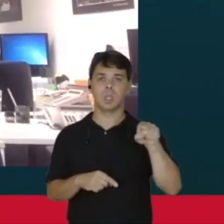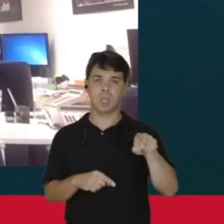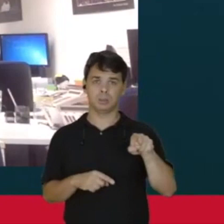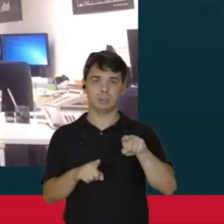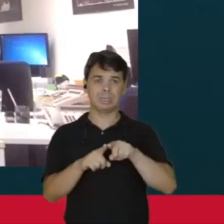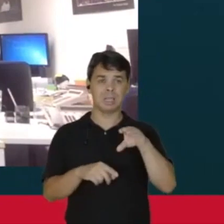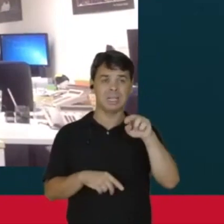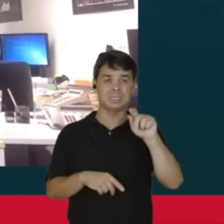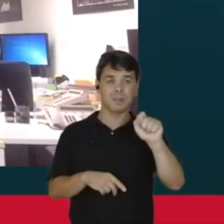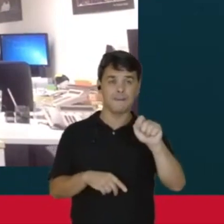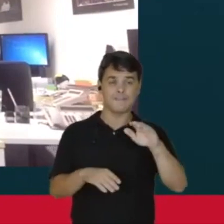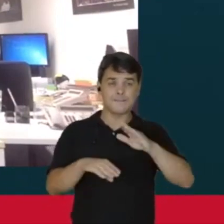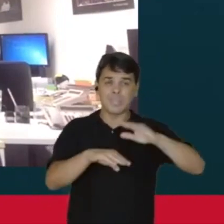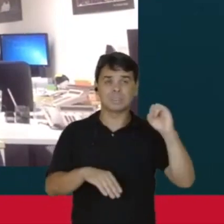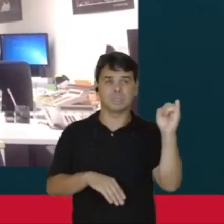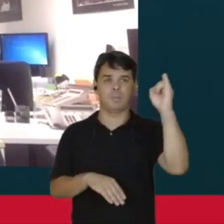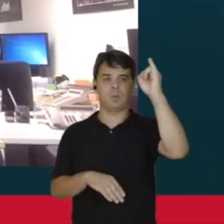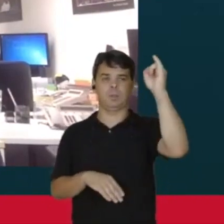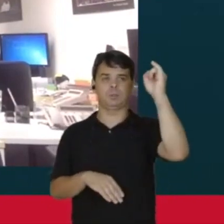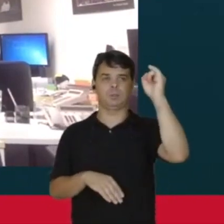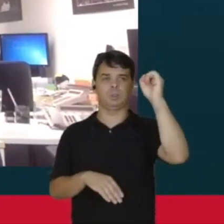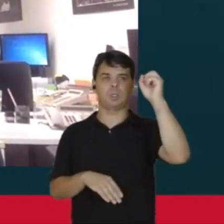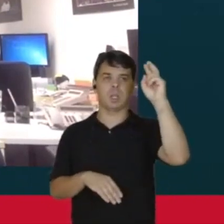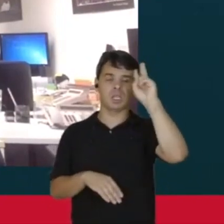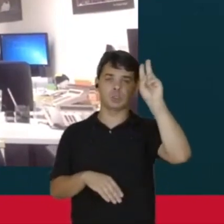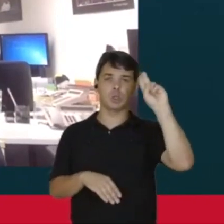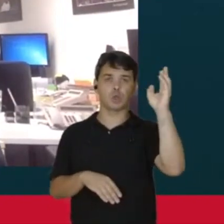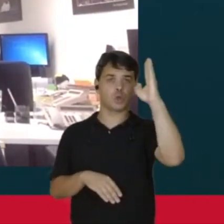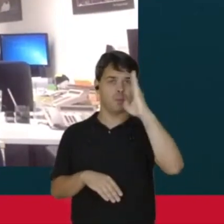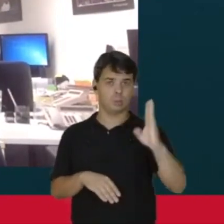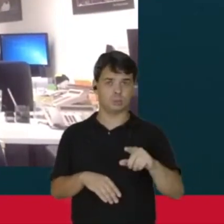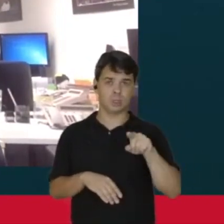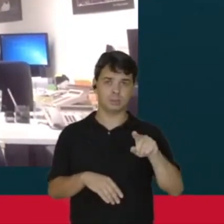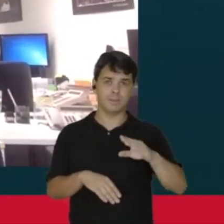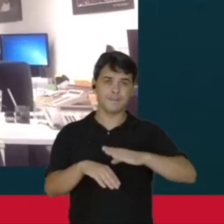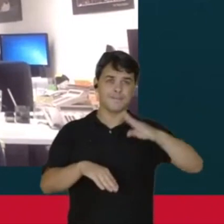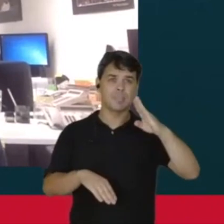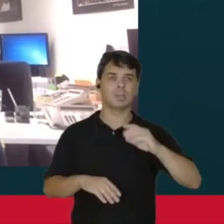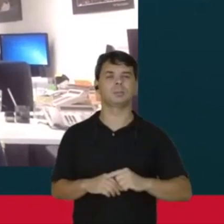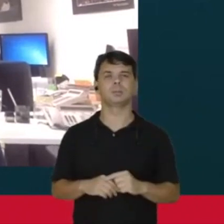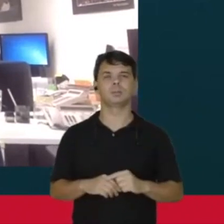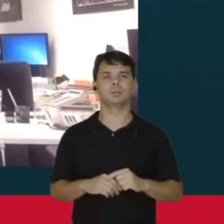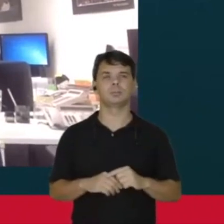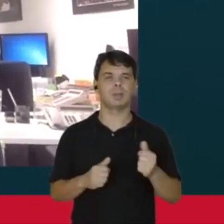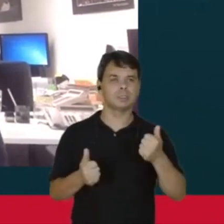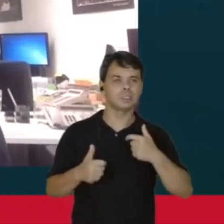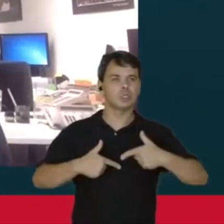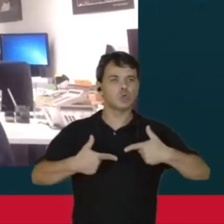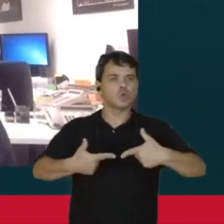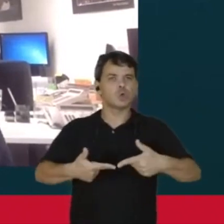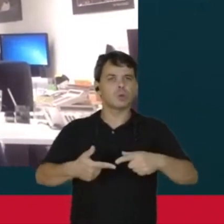a CPI mais importante da nossa história. Seguramente uma das mais contundentes e que teve